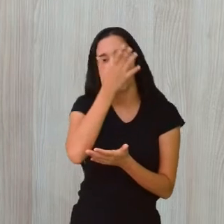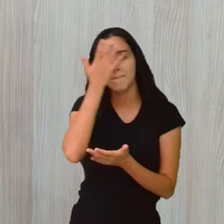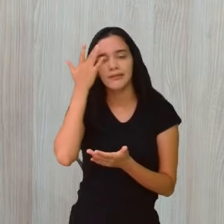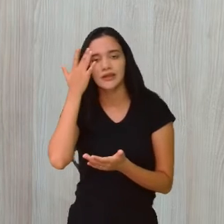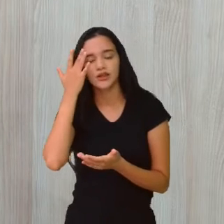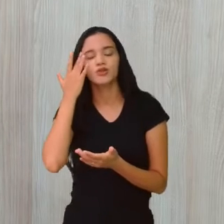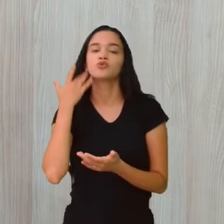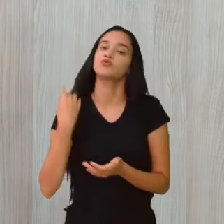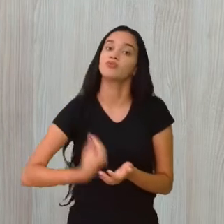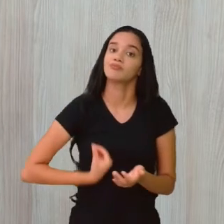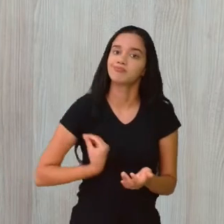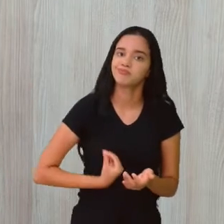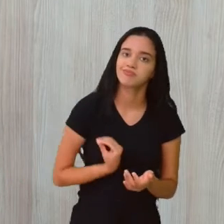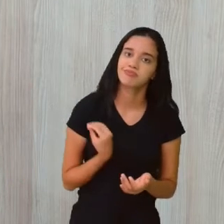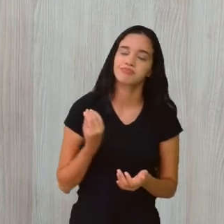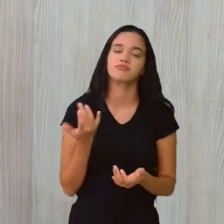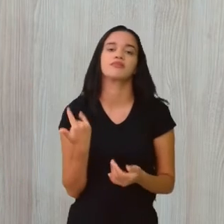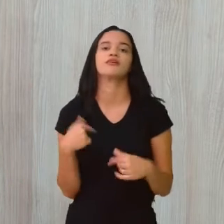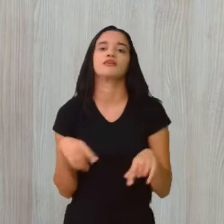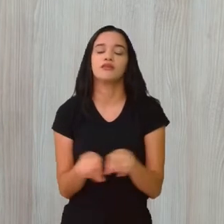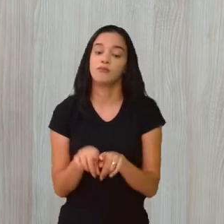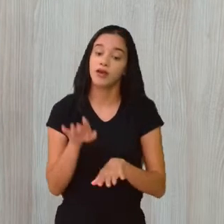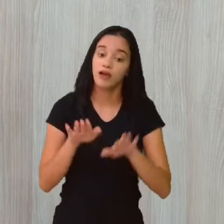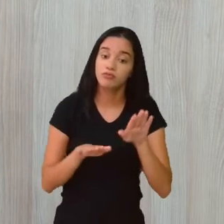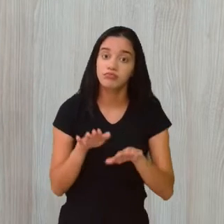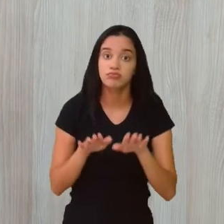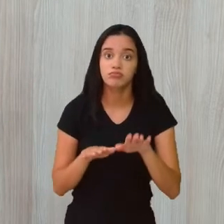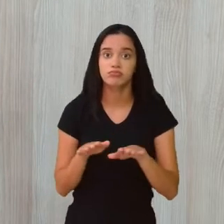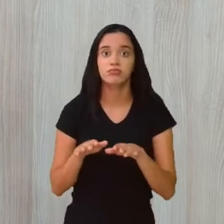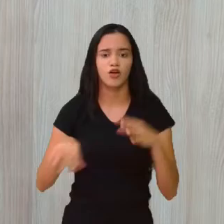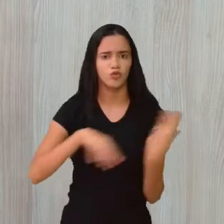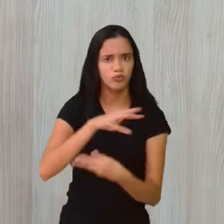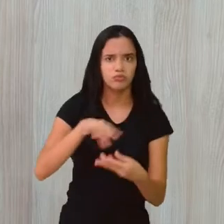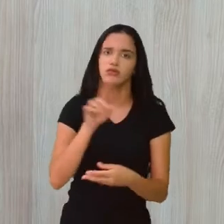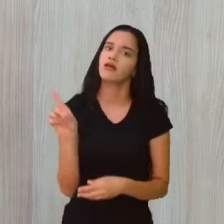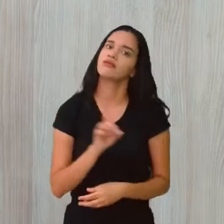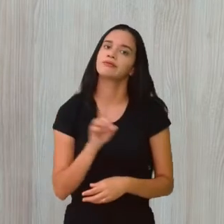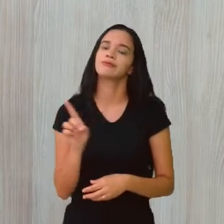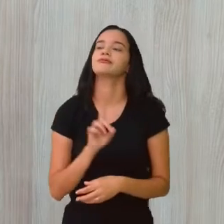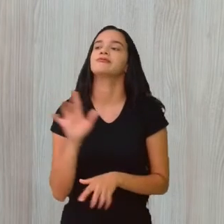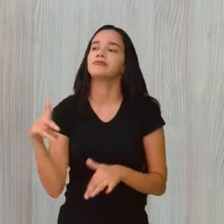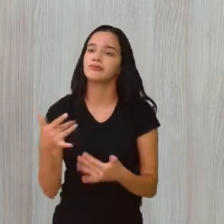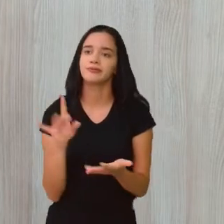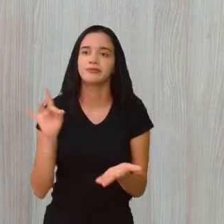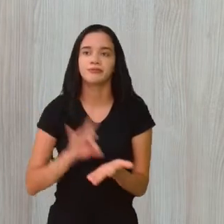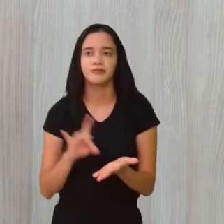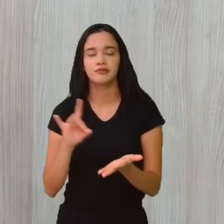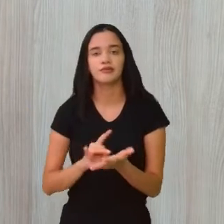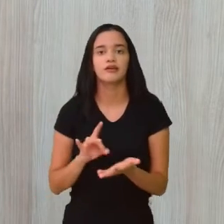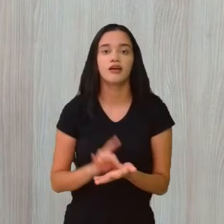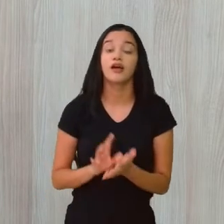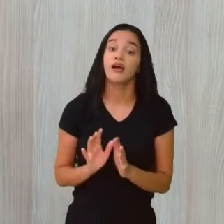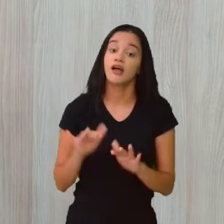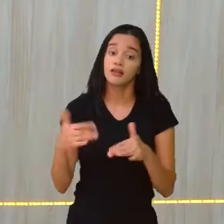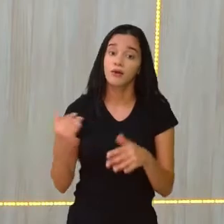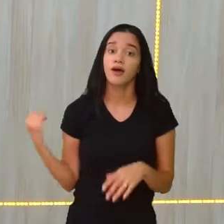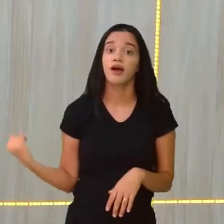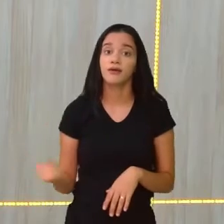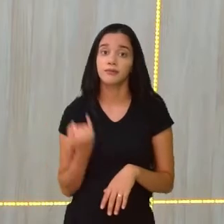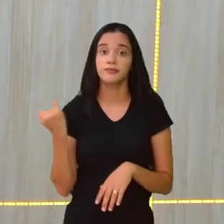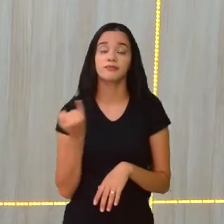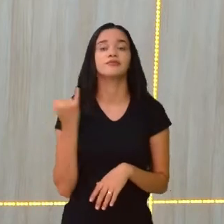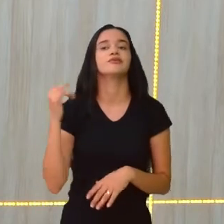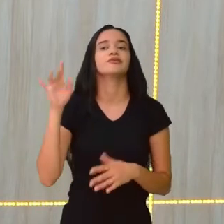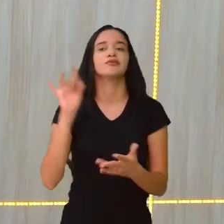seu sustento, né? De forma equilibrada, nada desordenado. Não é isso, Cláudia? É isso, professora Isabel. Então, é muito importante